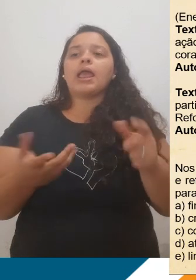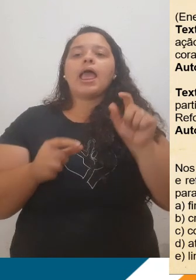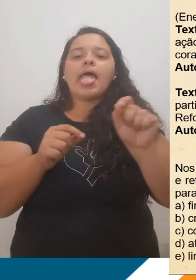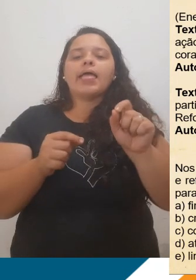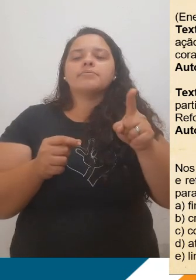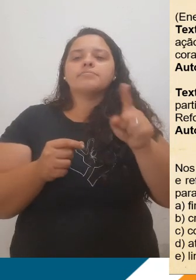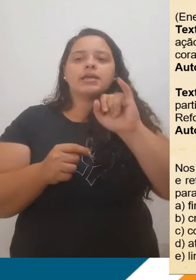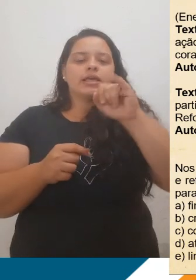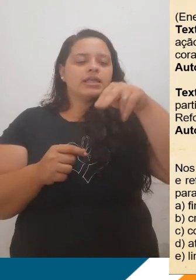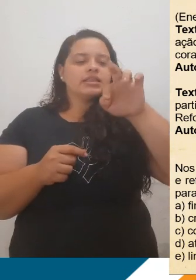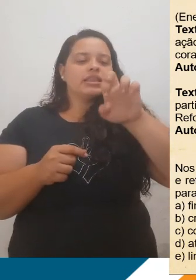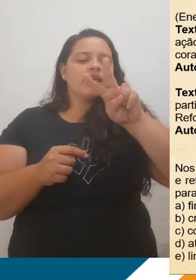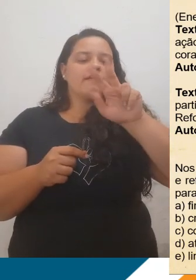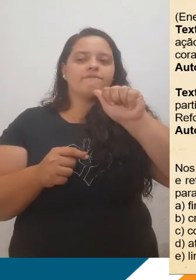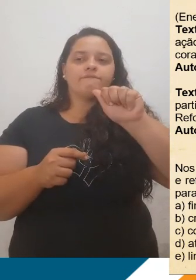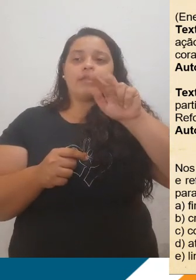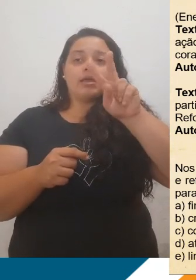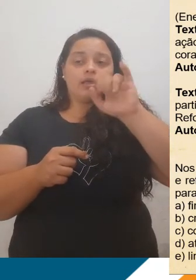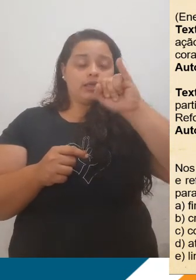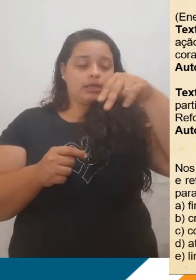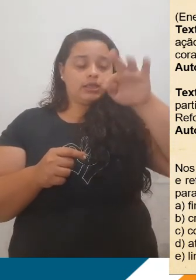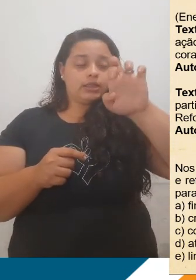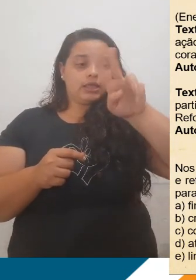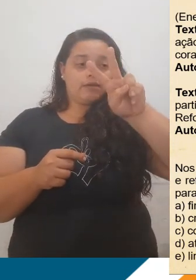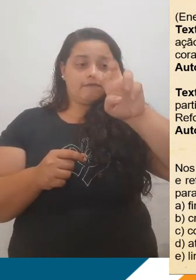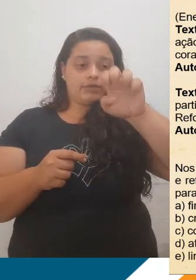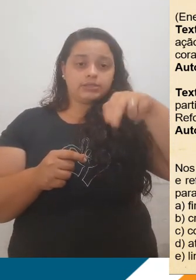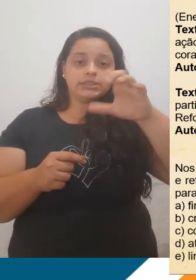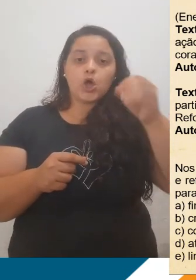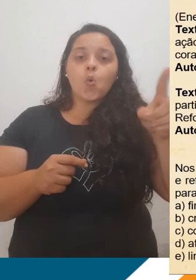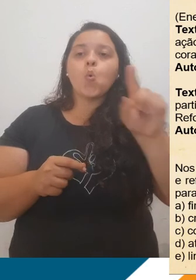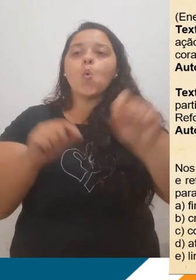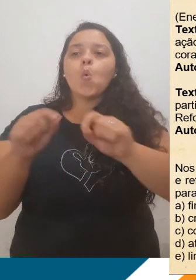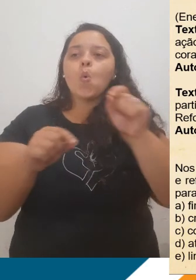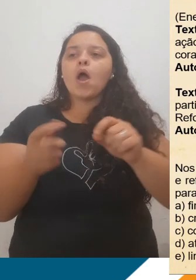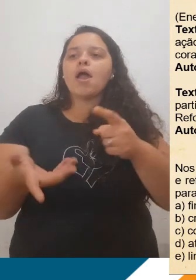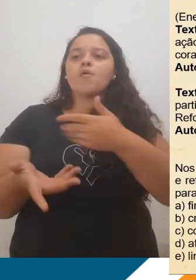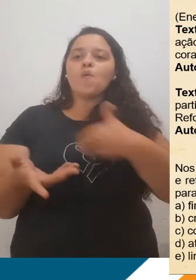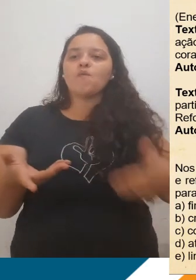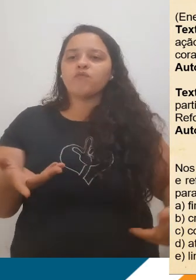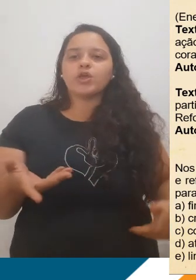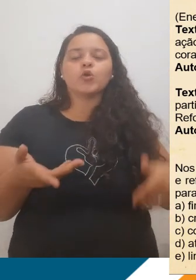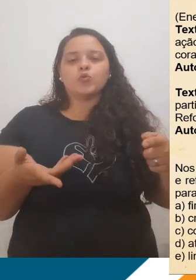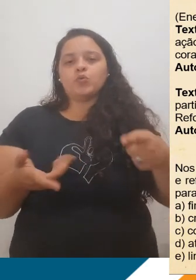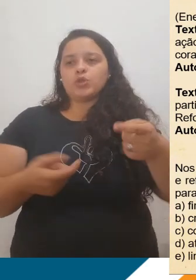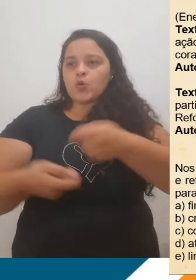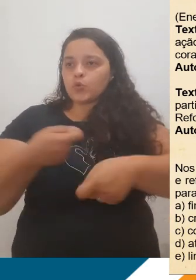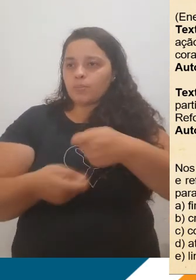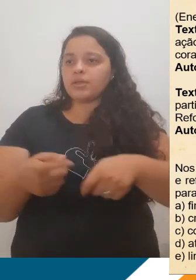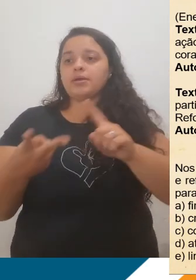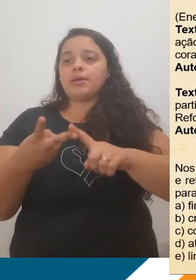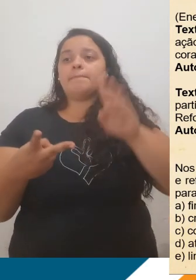proposta defendida pelo DN, como o próprio texto mostra. O DN, as reformas deveriam assegurar o livre mercado. Alternativa B e alternativa